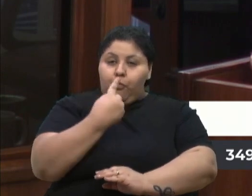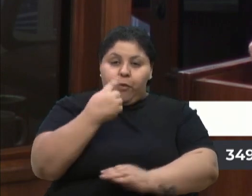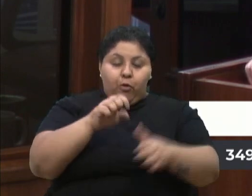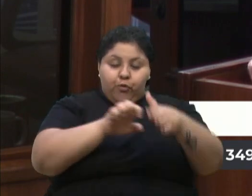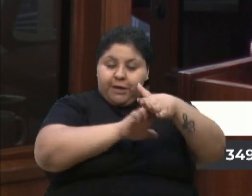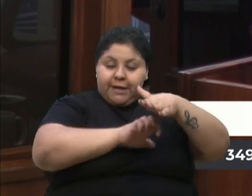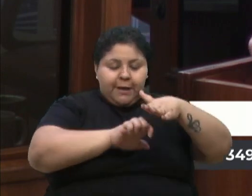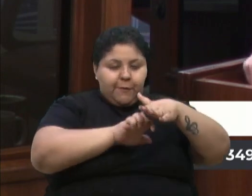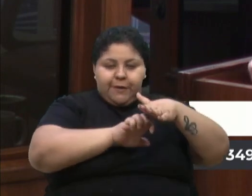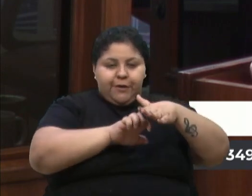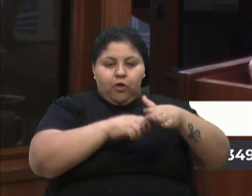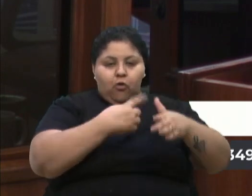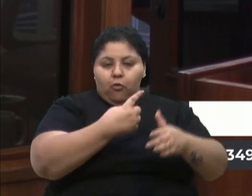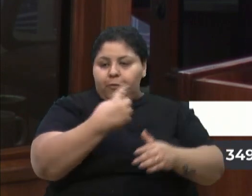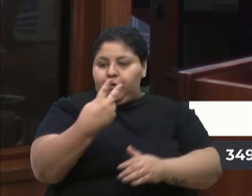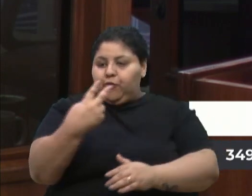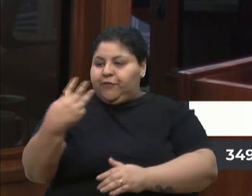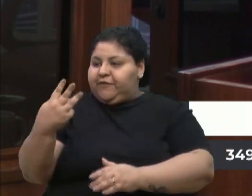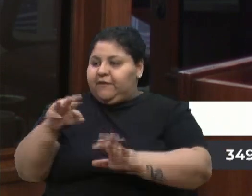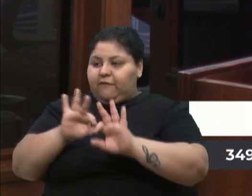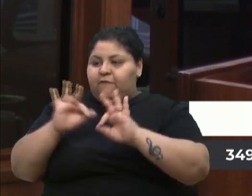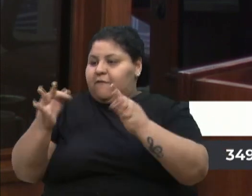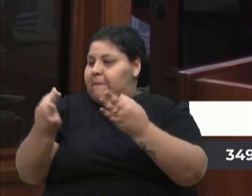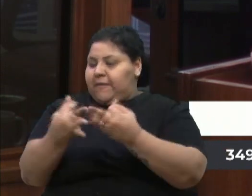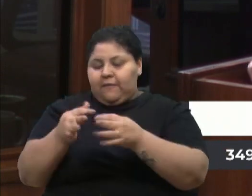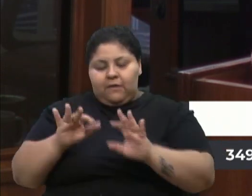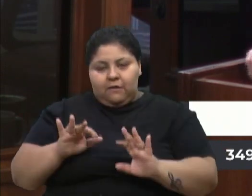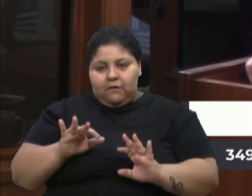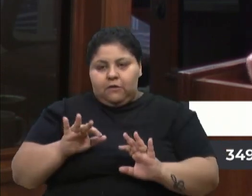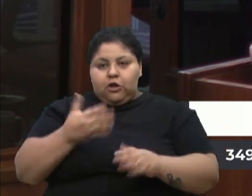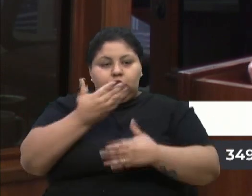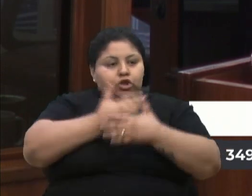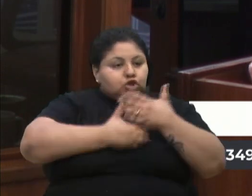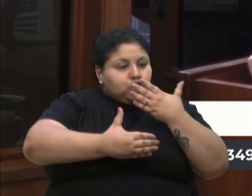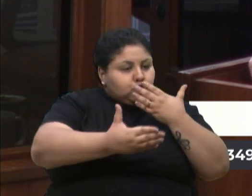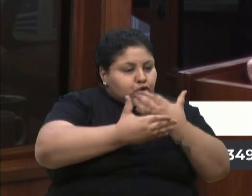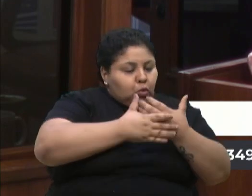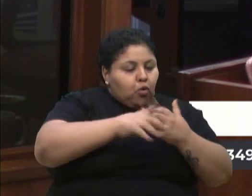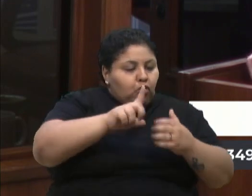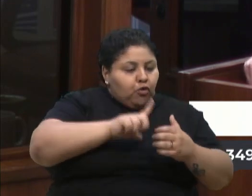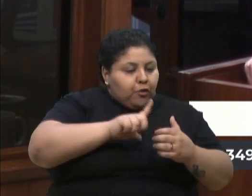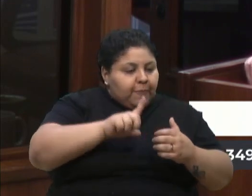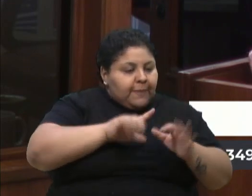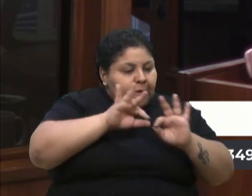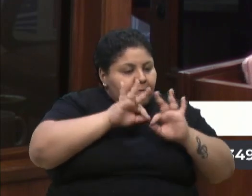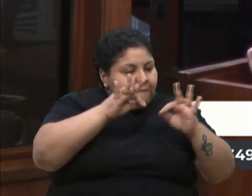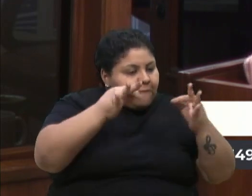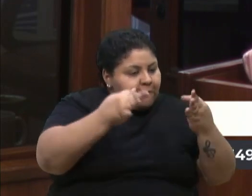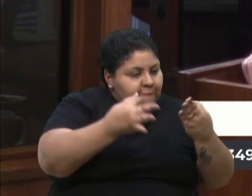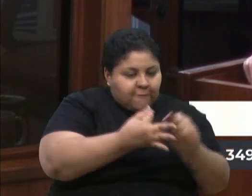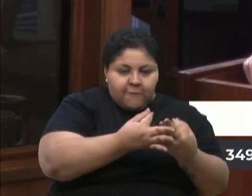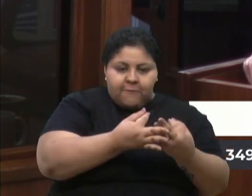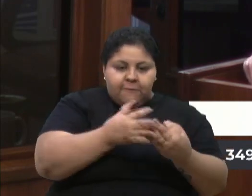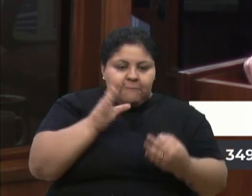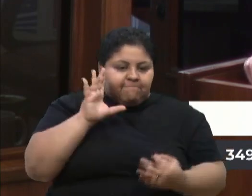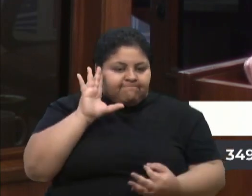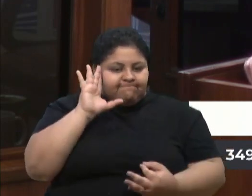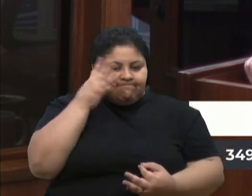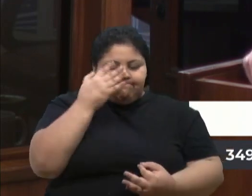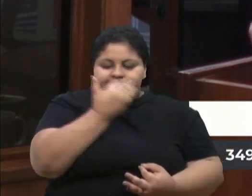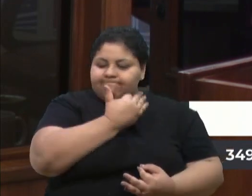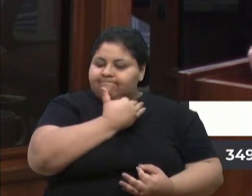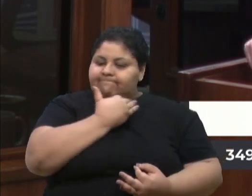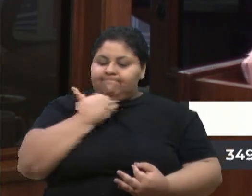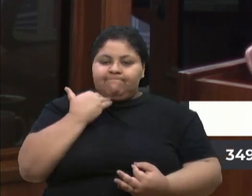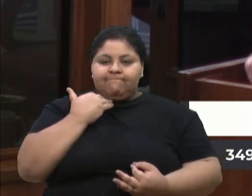uma, não é duas, não é 10 famílias, não é 20. Todo mundo teve um familiar seu que passou por um momento triste